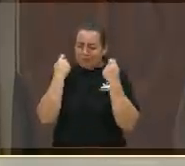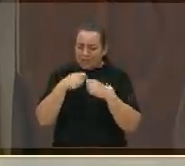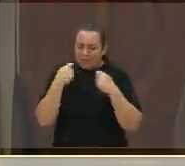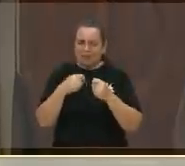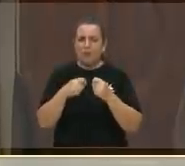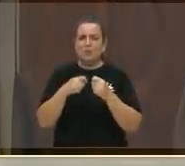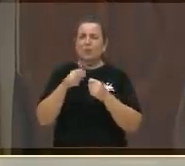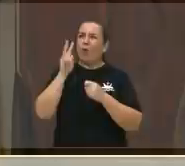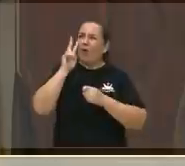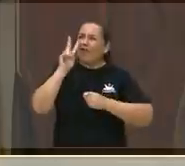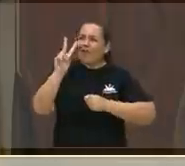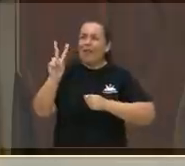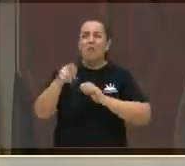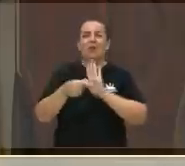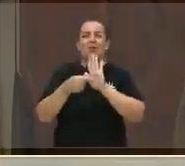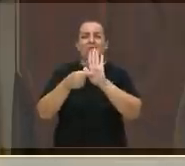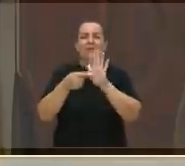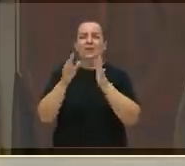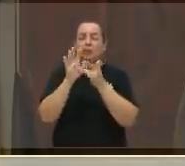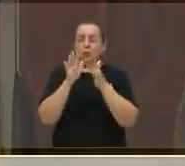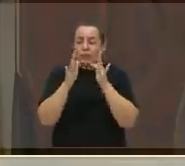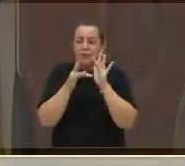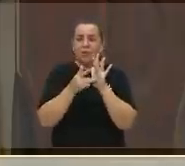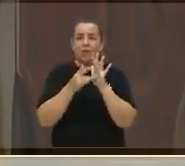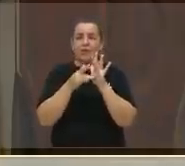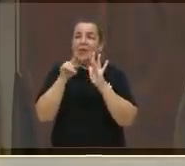sobre esse jesus